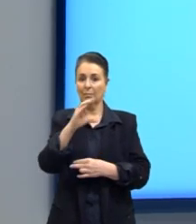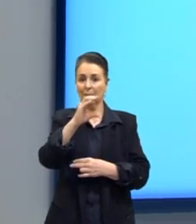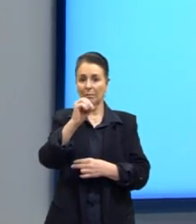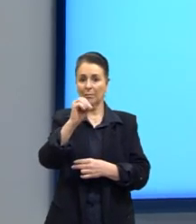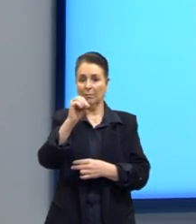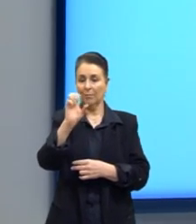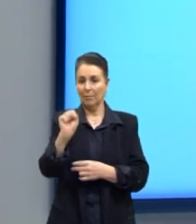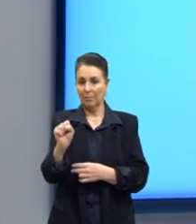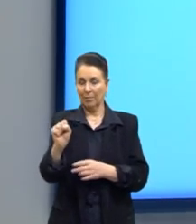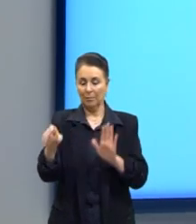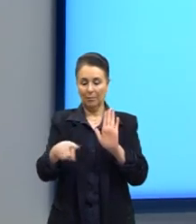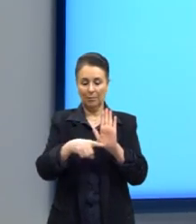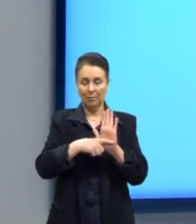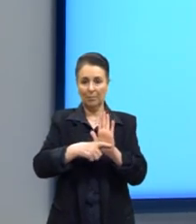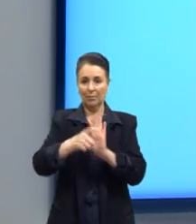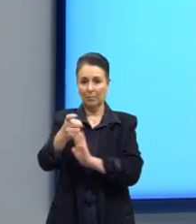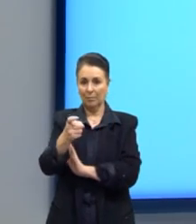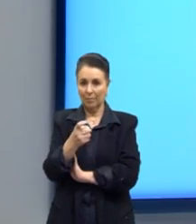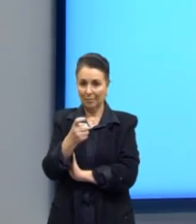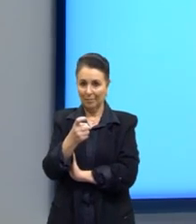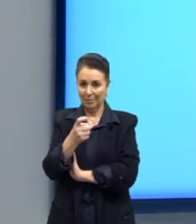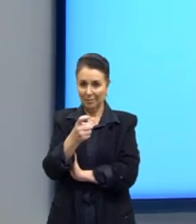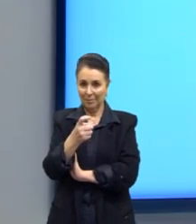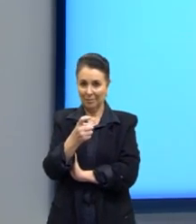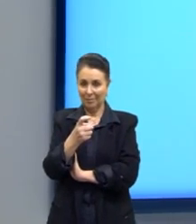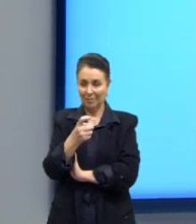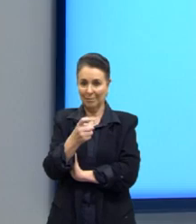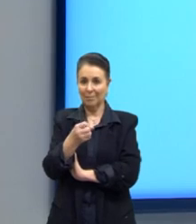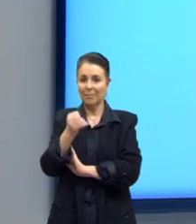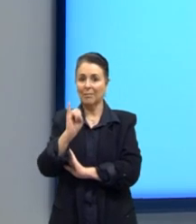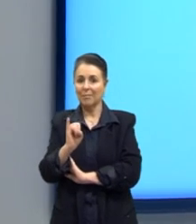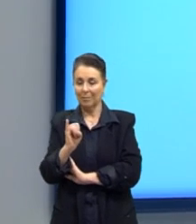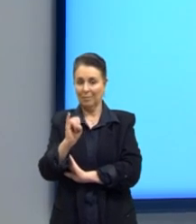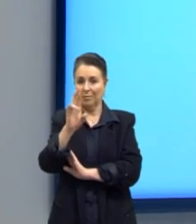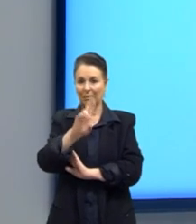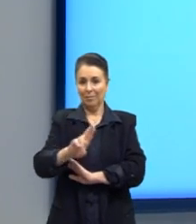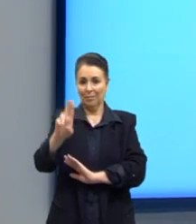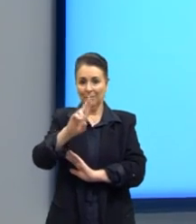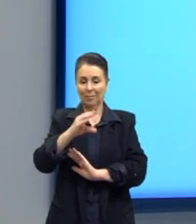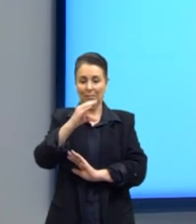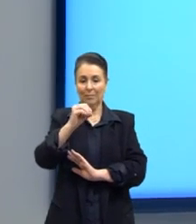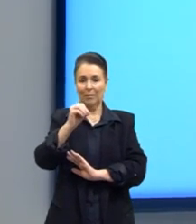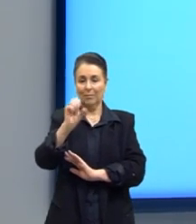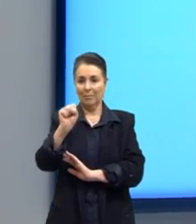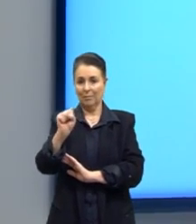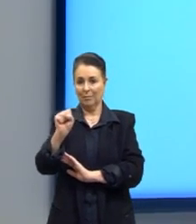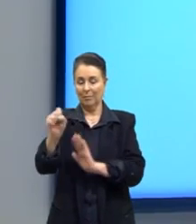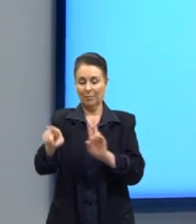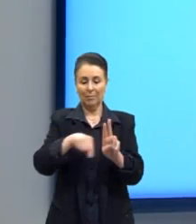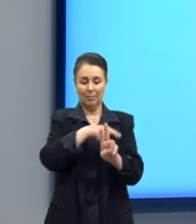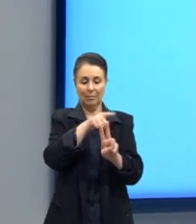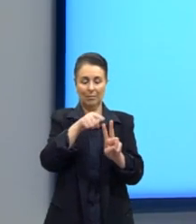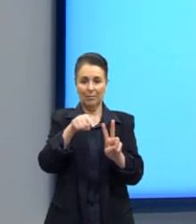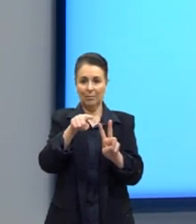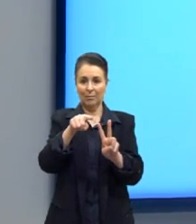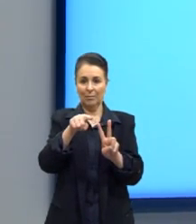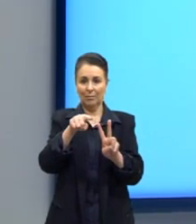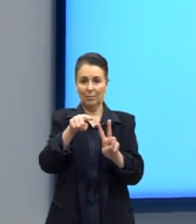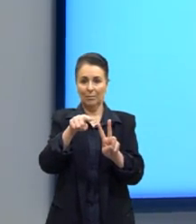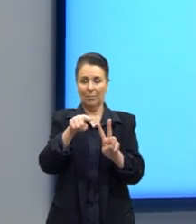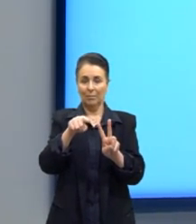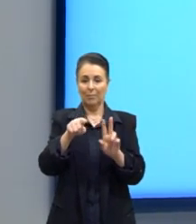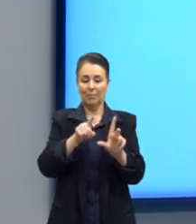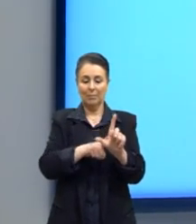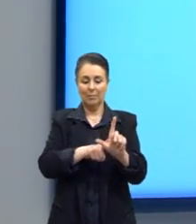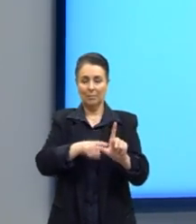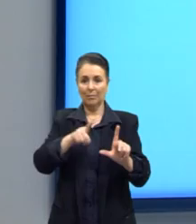cosseno de -x Se nós formos considerar cosseno de Pi o cosseno de Pi aqui no nosso